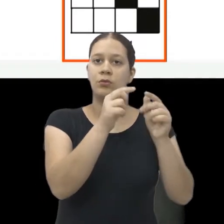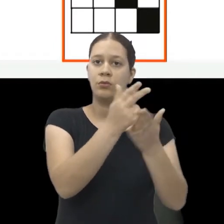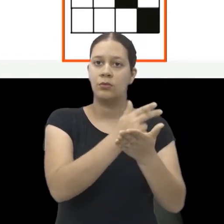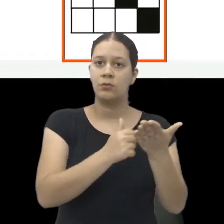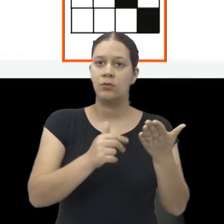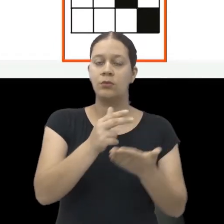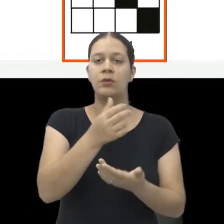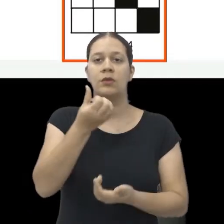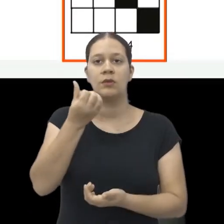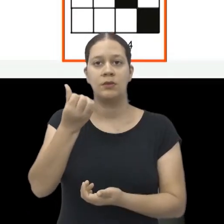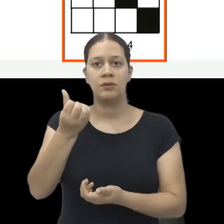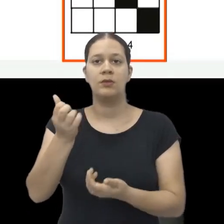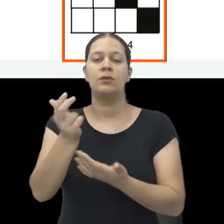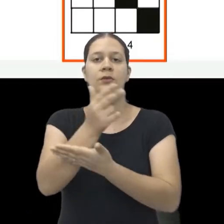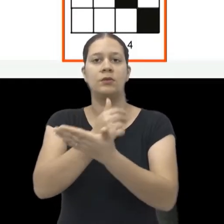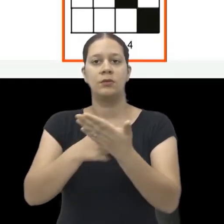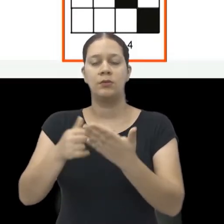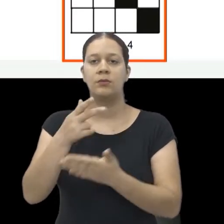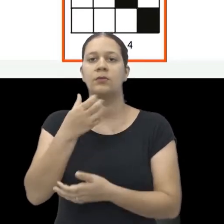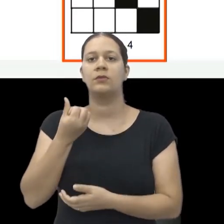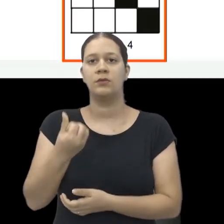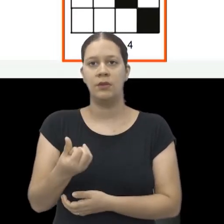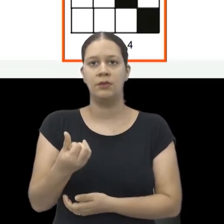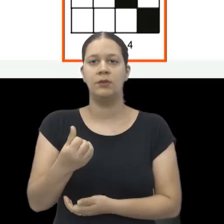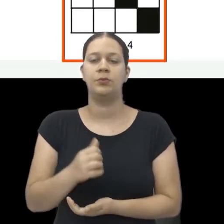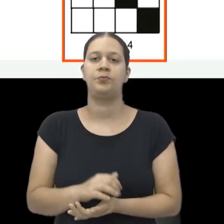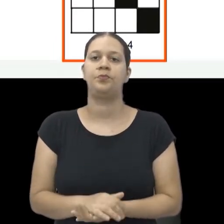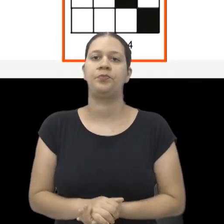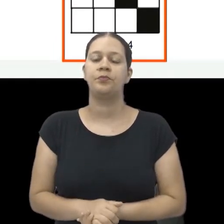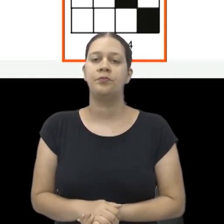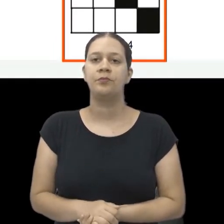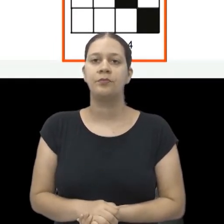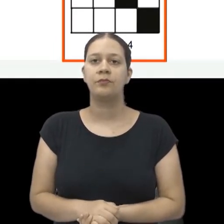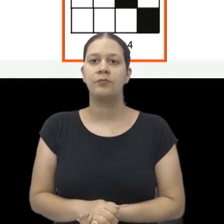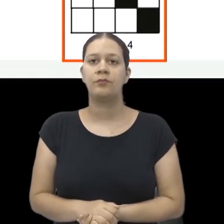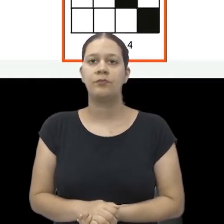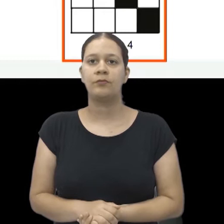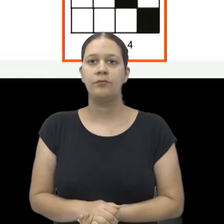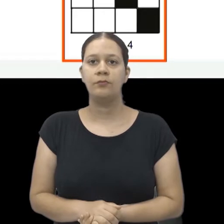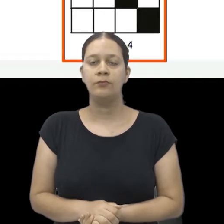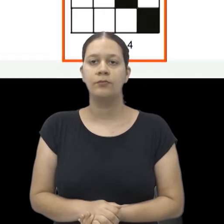4 e 6 quadrados para a figura 6.